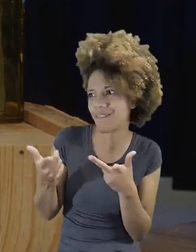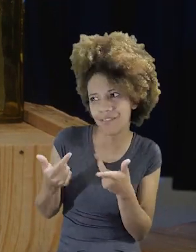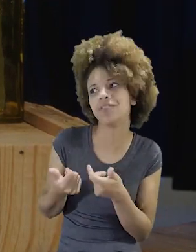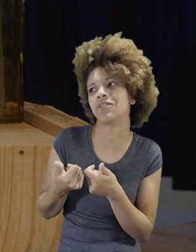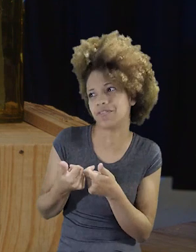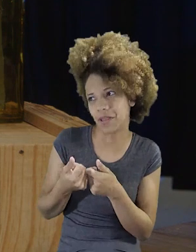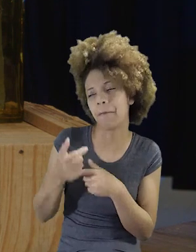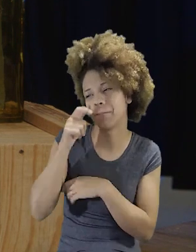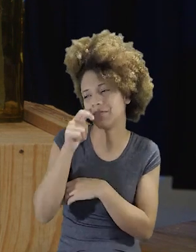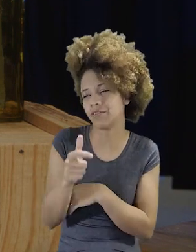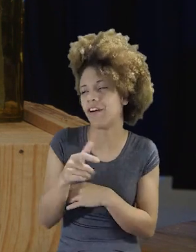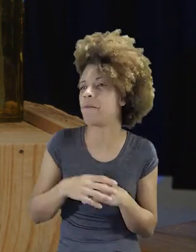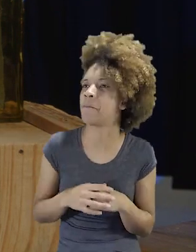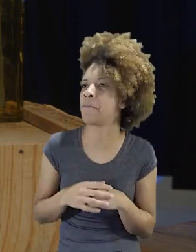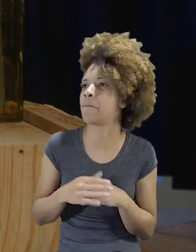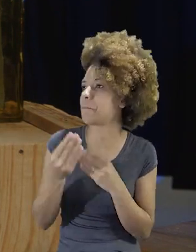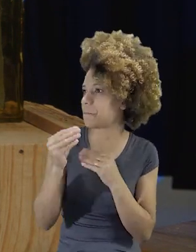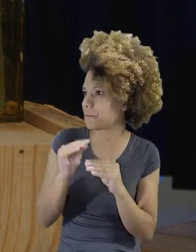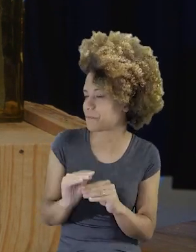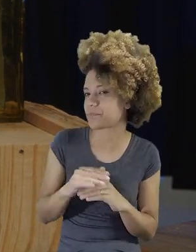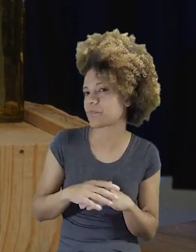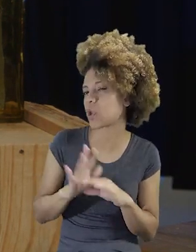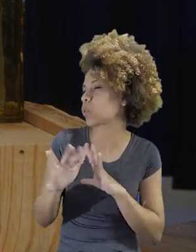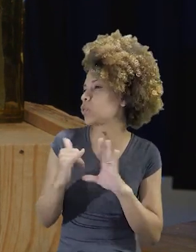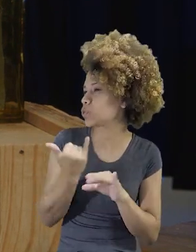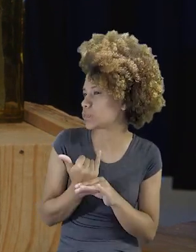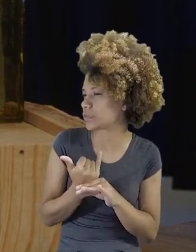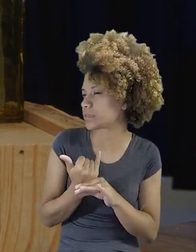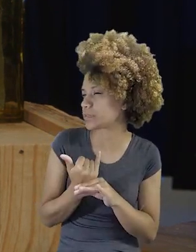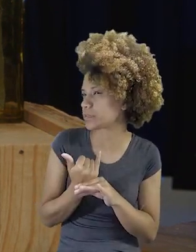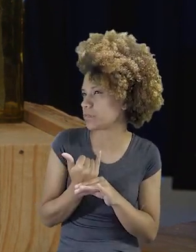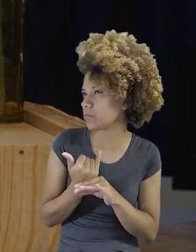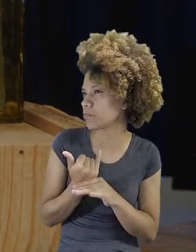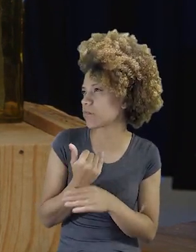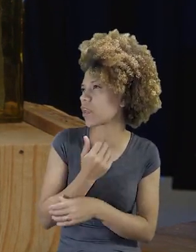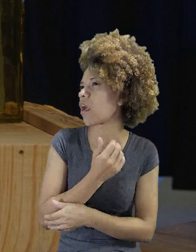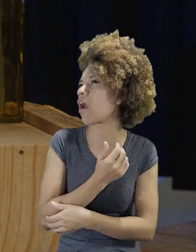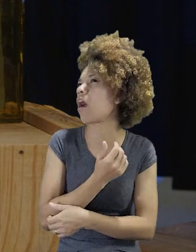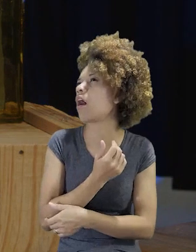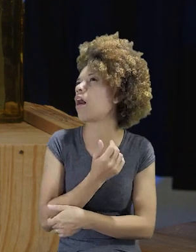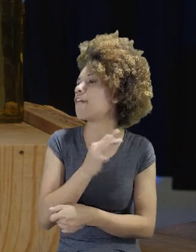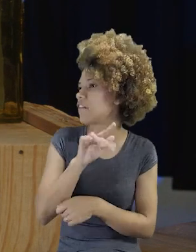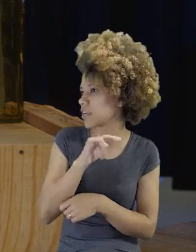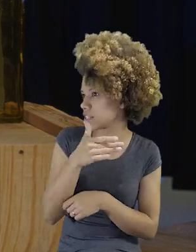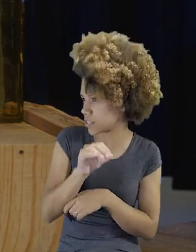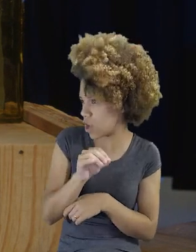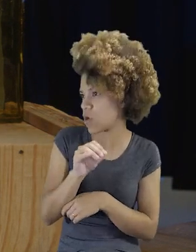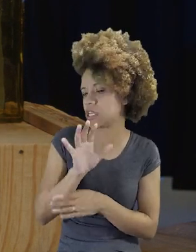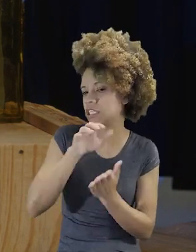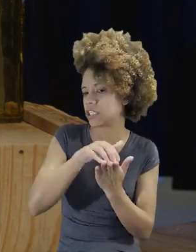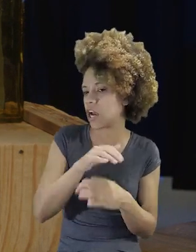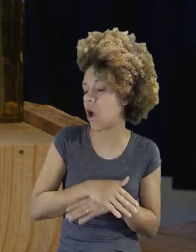vídeo sensacional para você assistir é no YouTube Facção